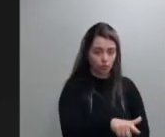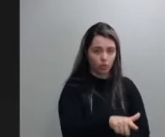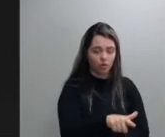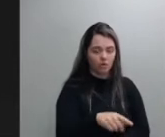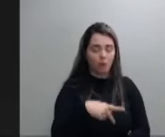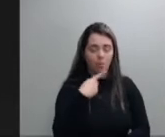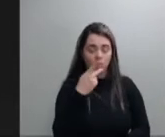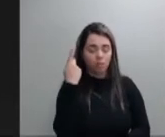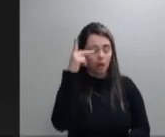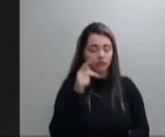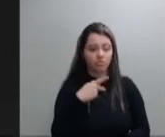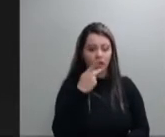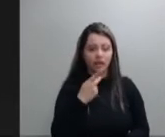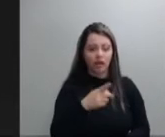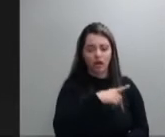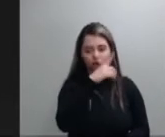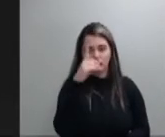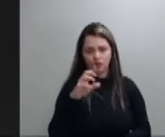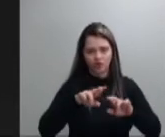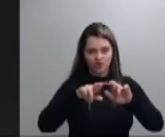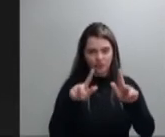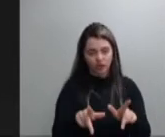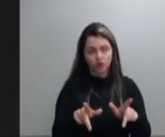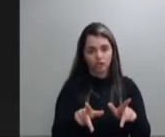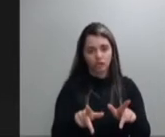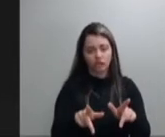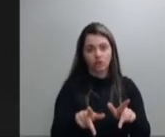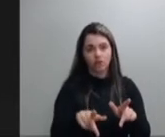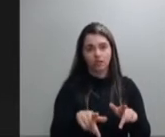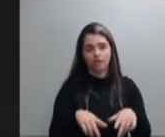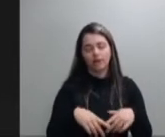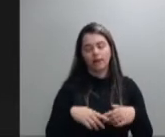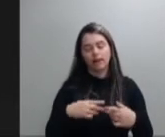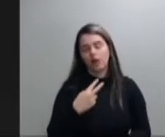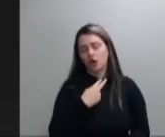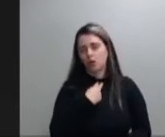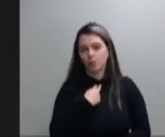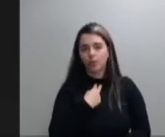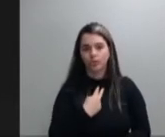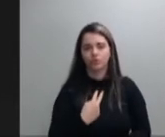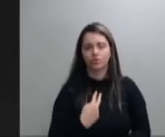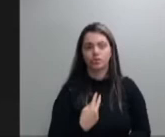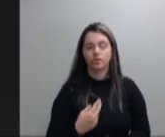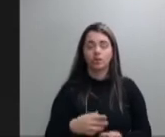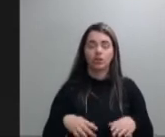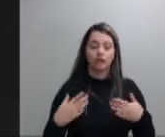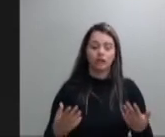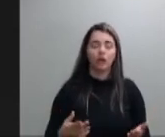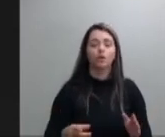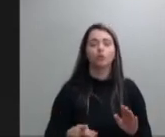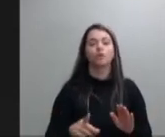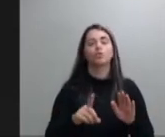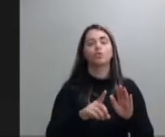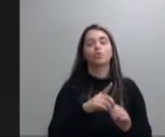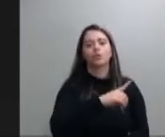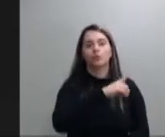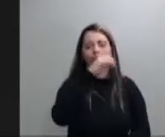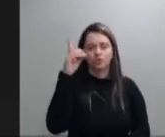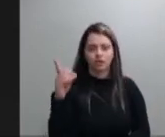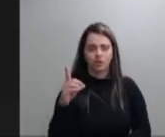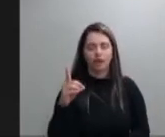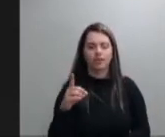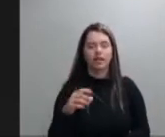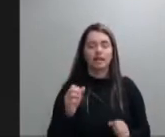apresentação dos títulos considerando nessa oportunidade os adquiridos até a data da publicação do edital de abertura ora